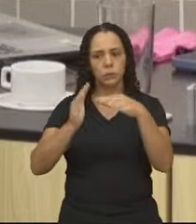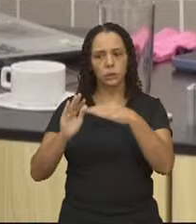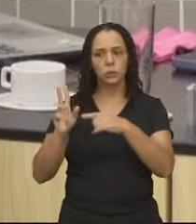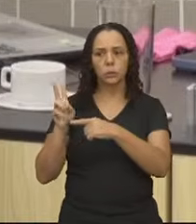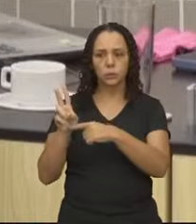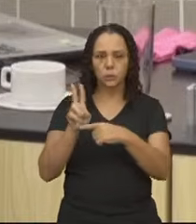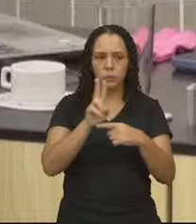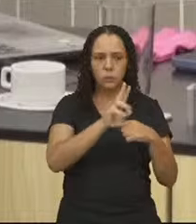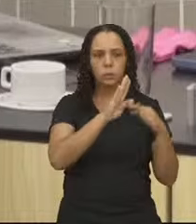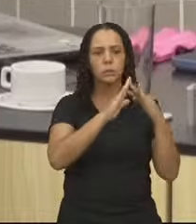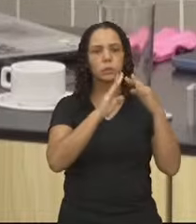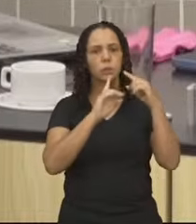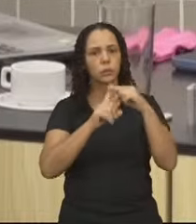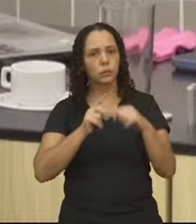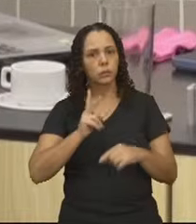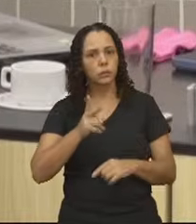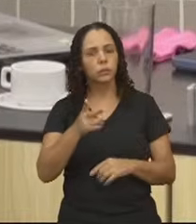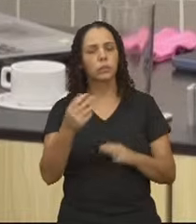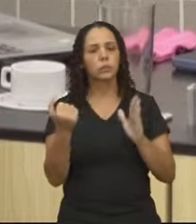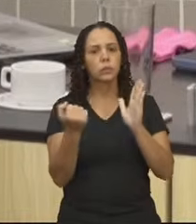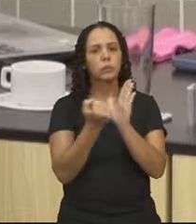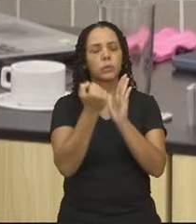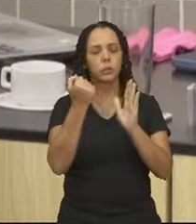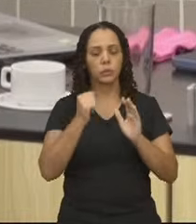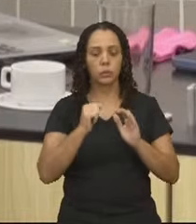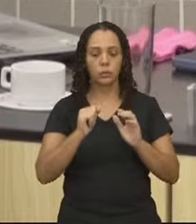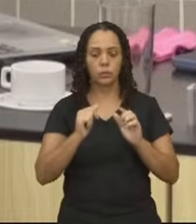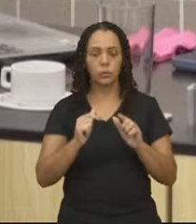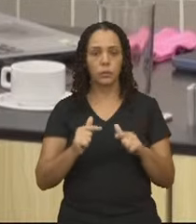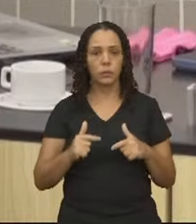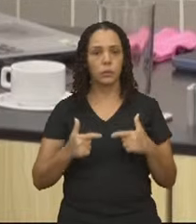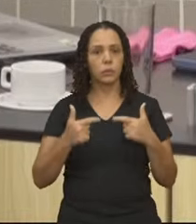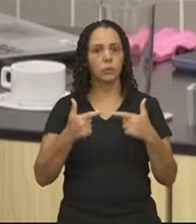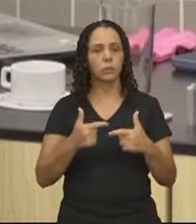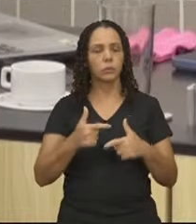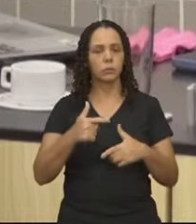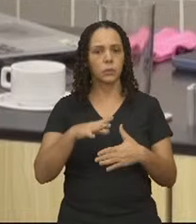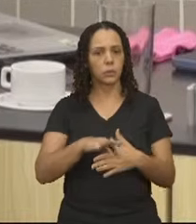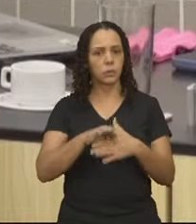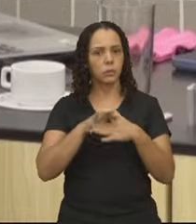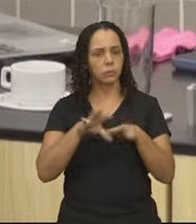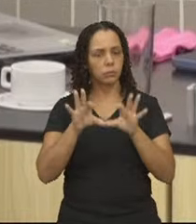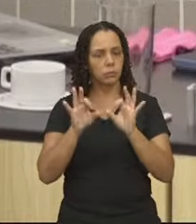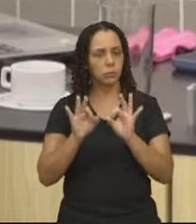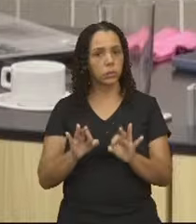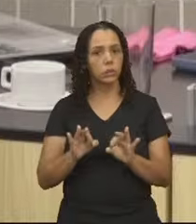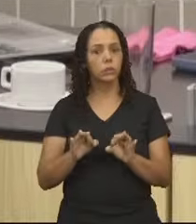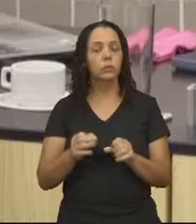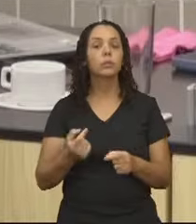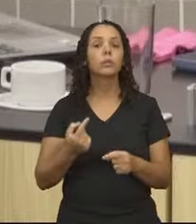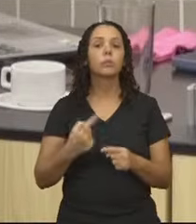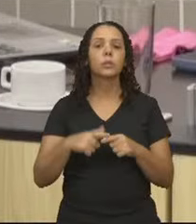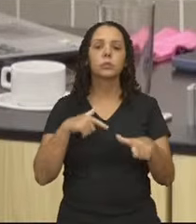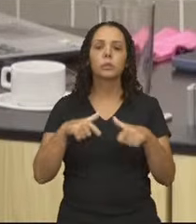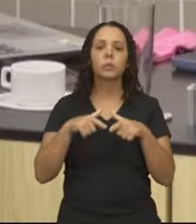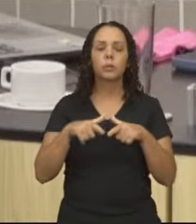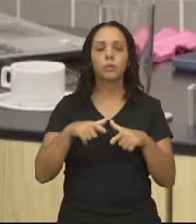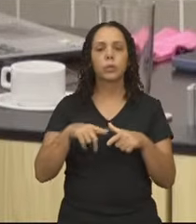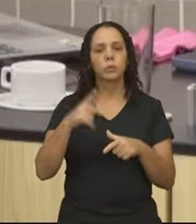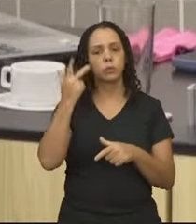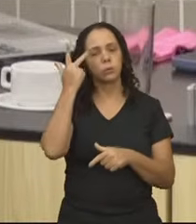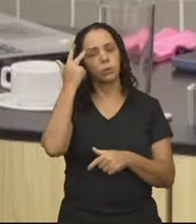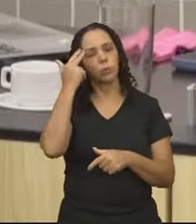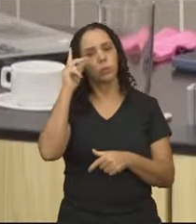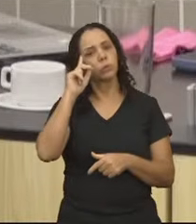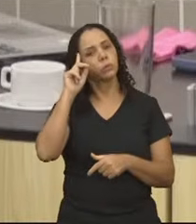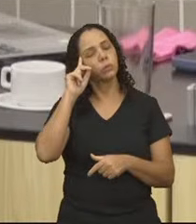sempre deixando sua marca de dedicação e liderança. Mesmo após sua jornada diária de trabalho,